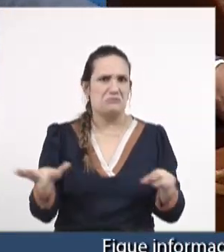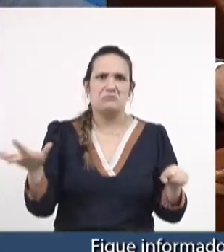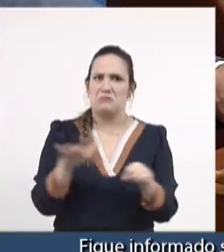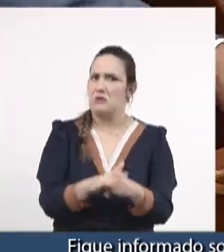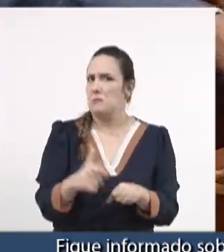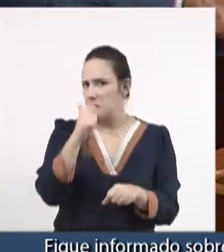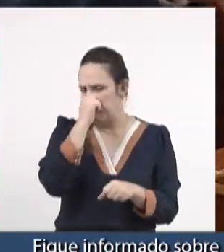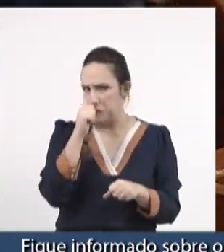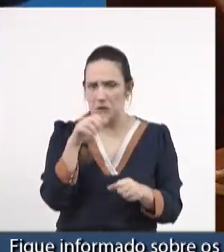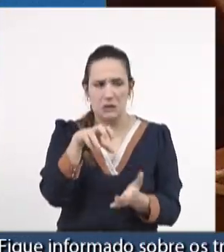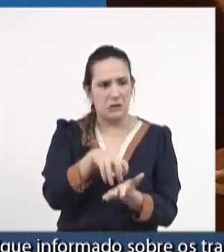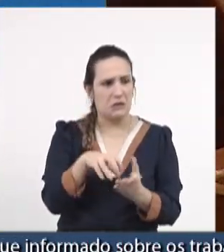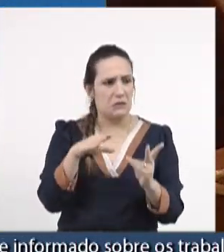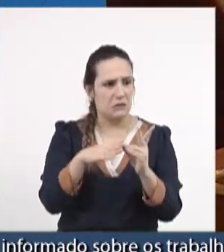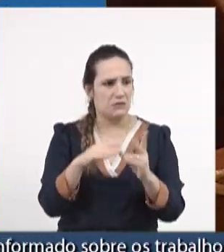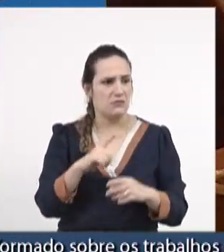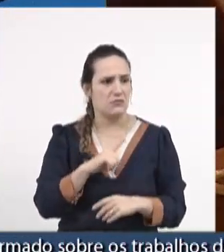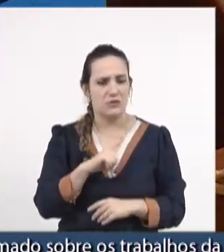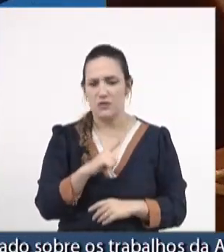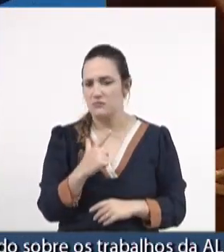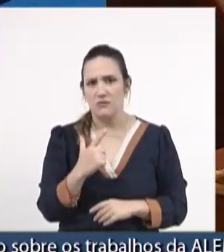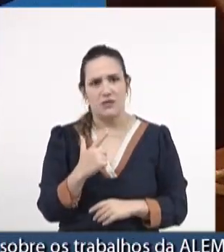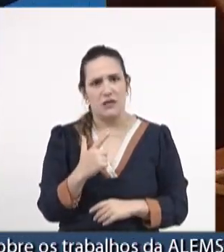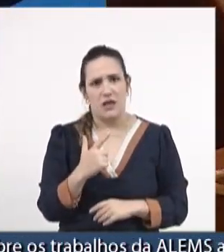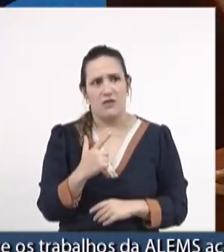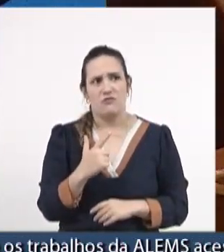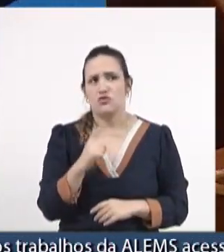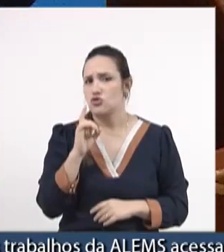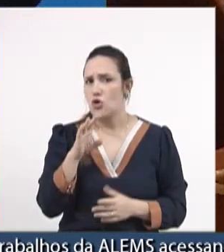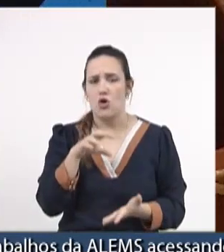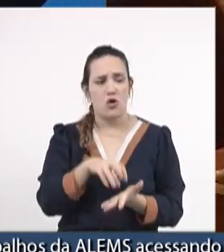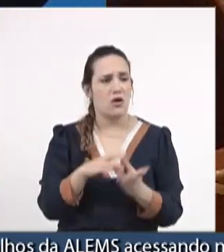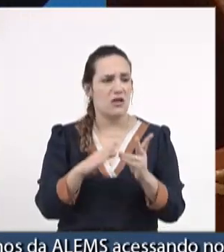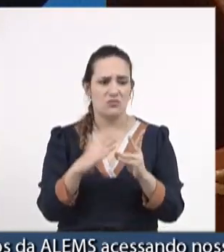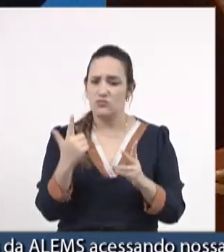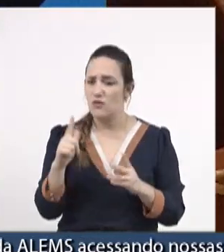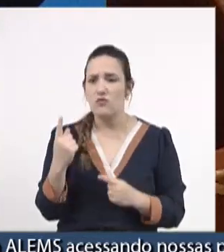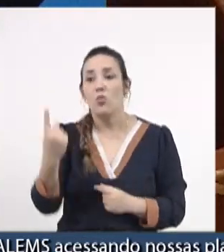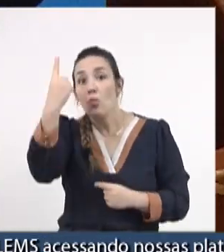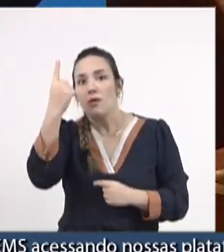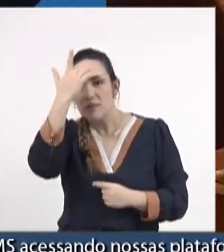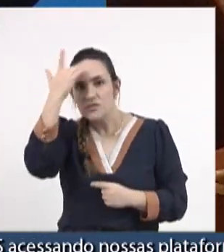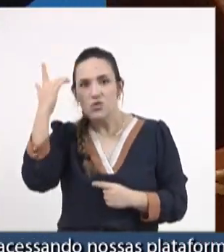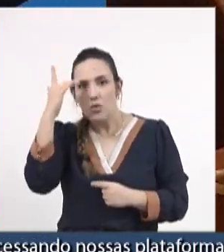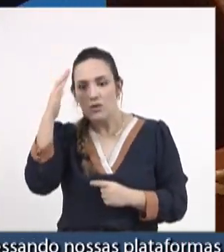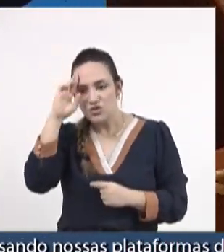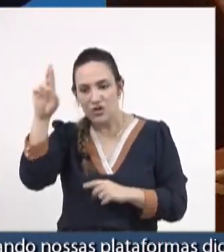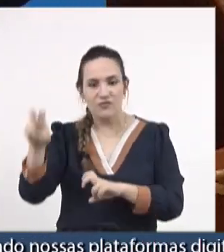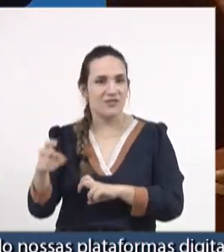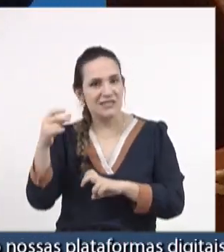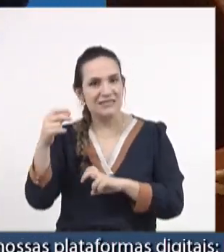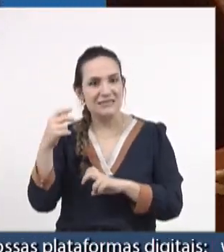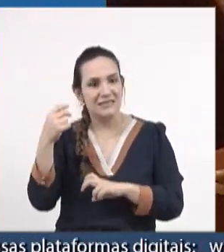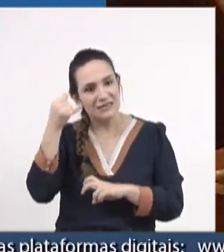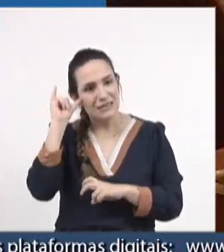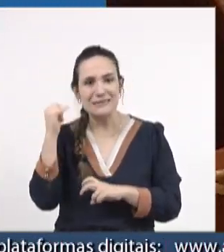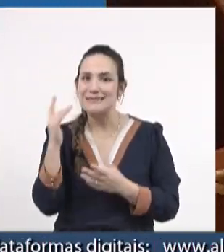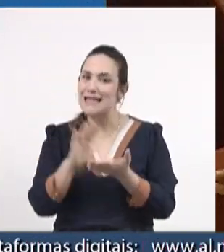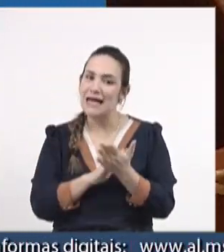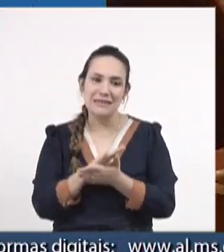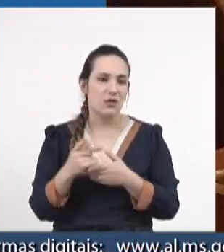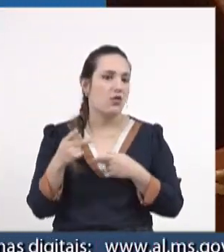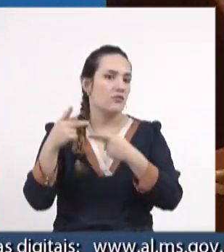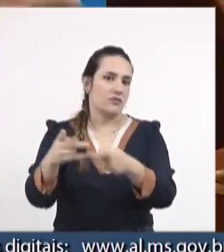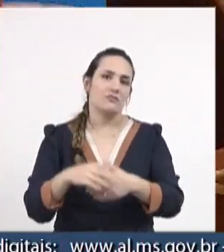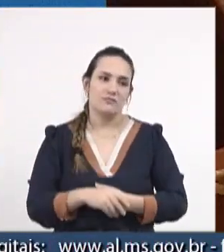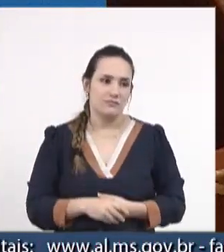índio. Não teve um branco, não teve um produtor rural que foi convidado. Nenhum.